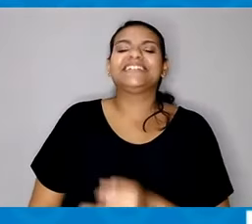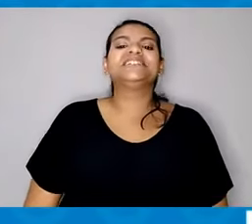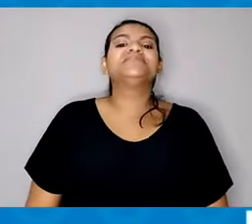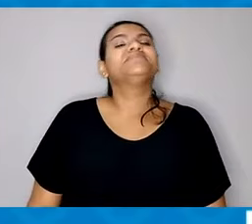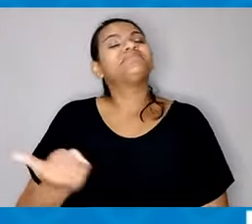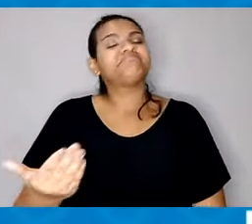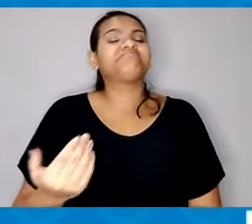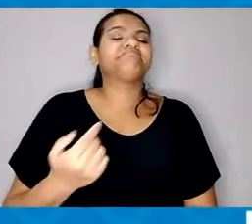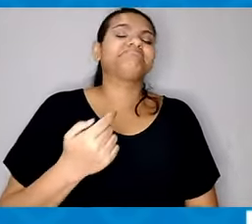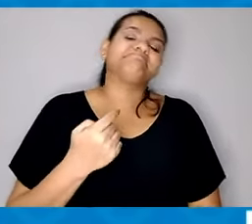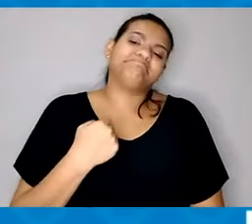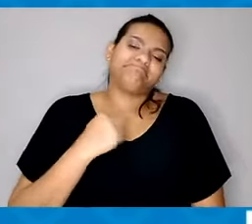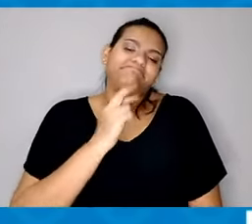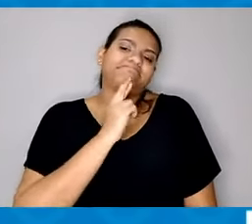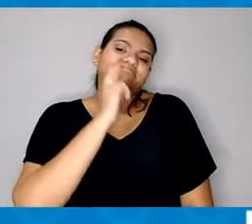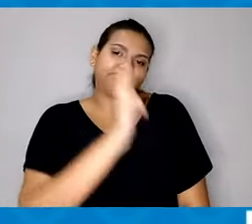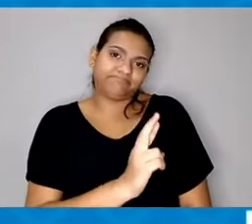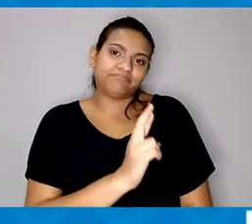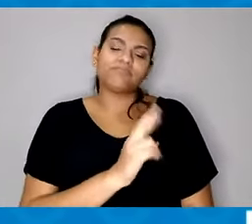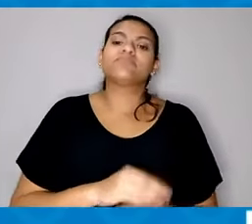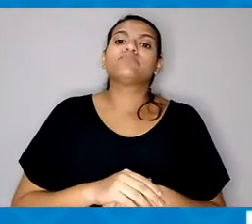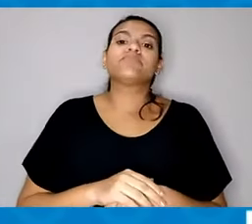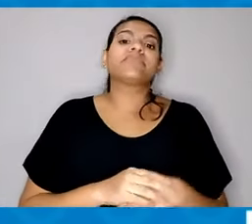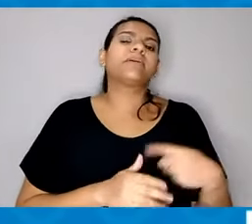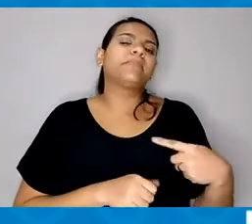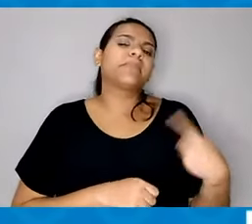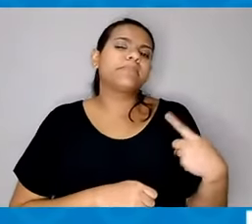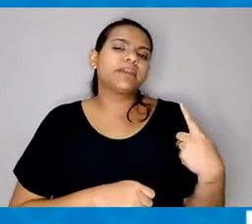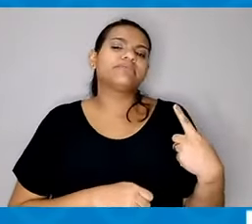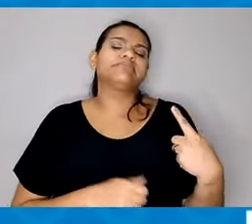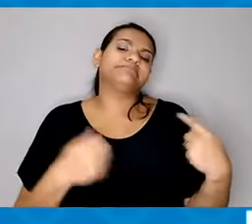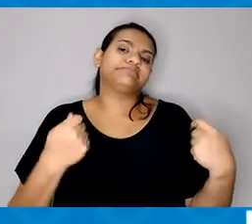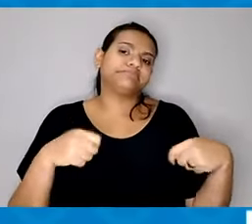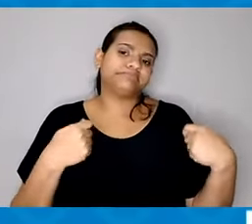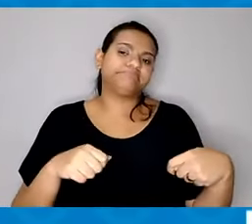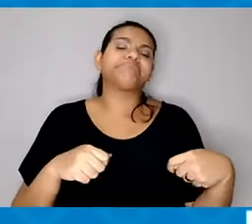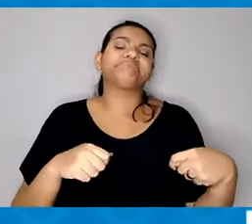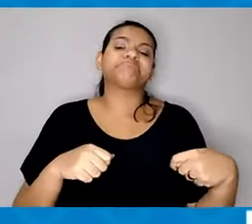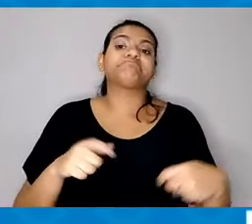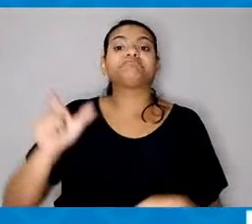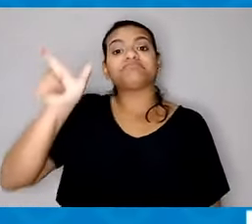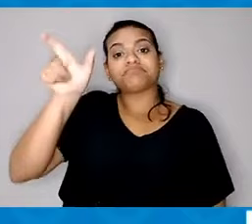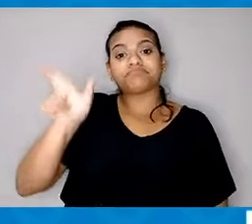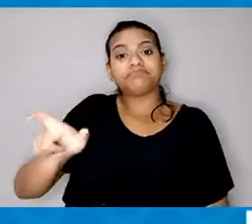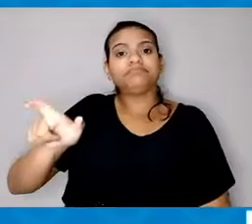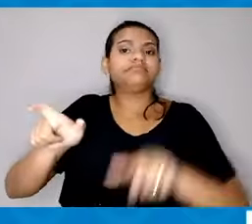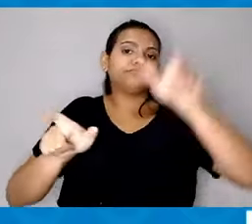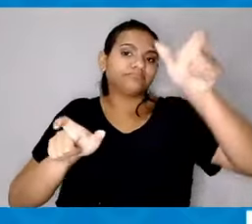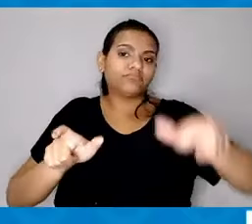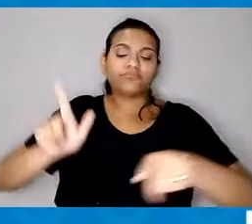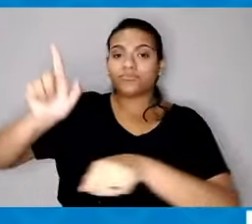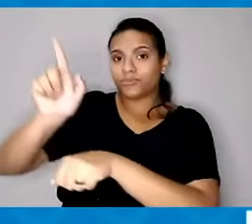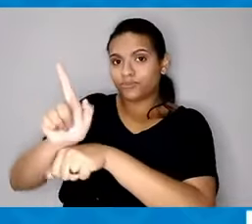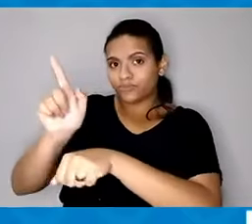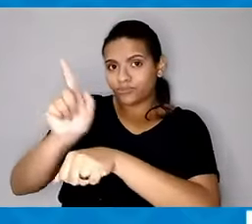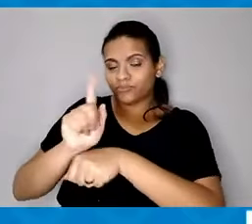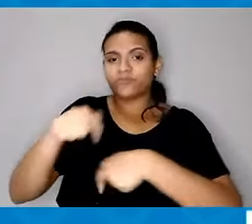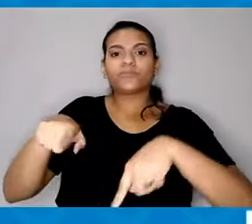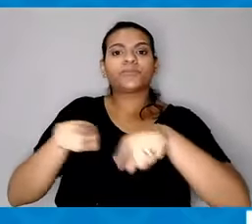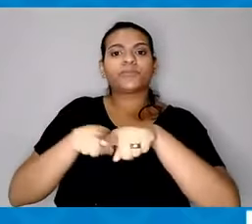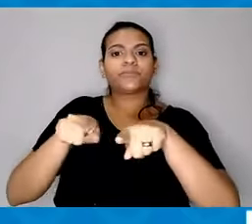é uma tomada de posição, digamos assim, dos gestores e educadores em relação à comunidade